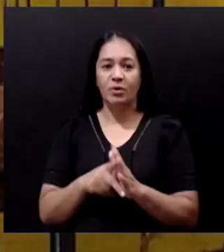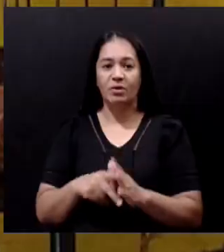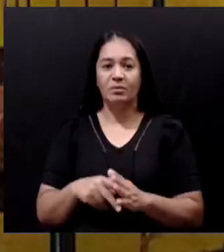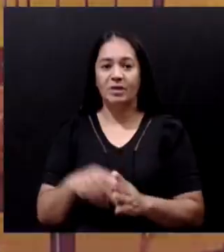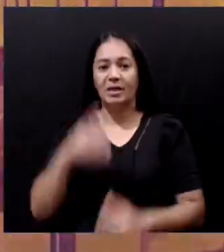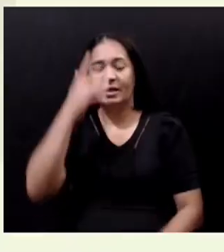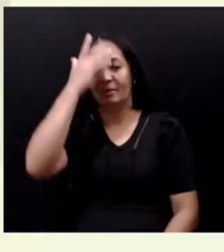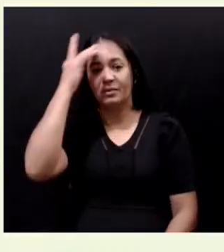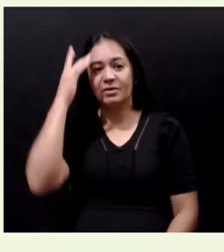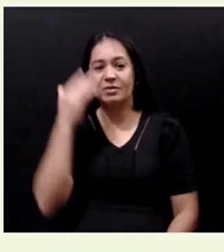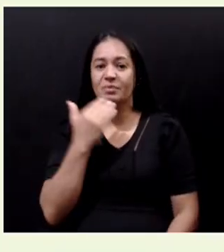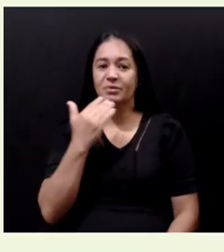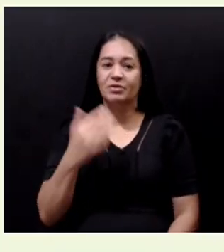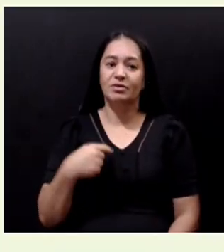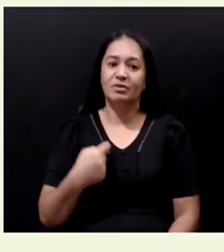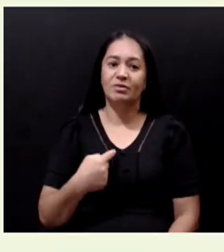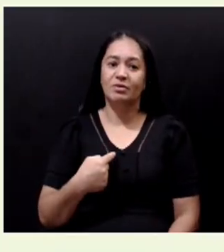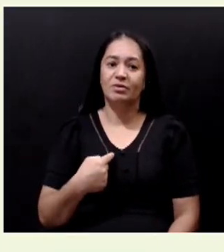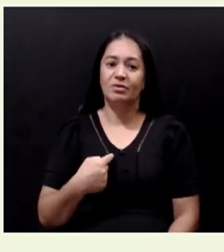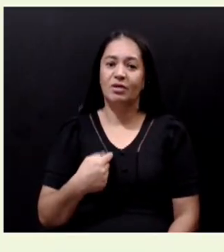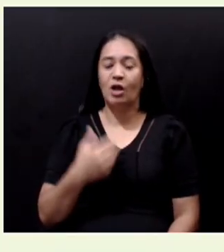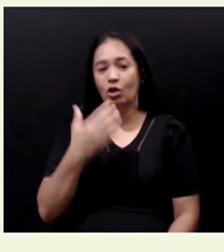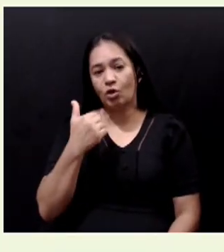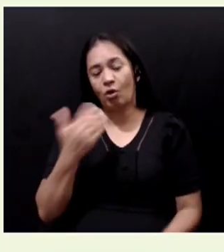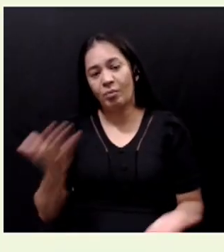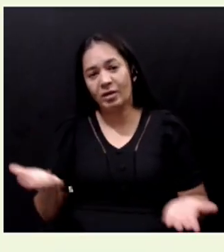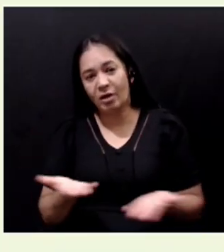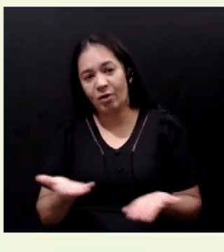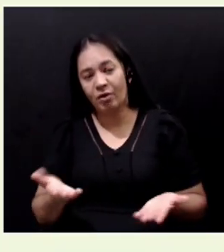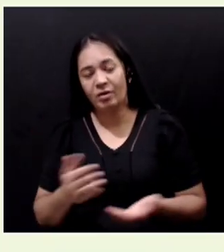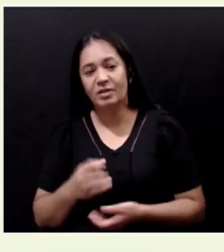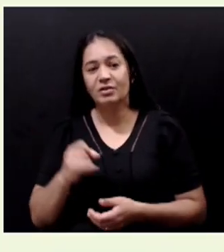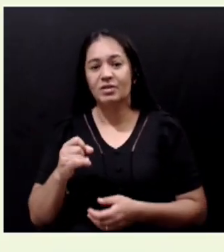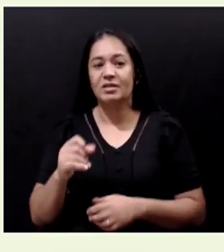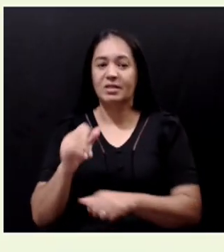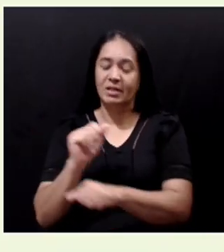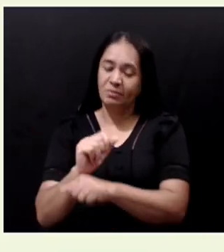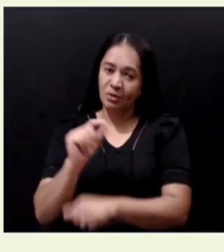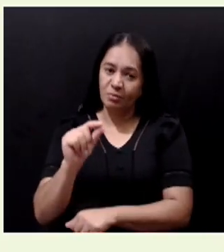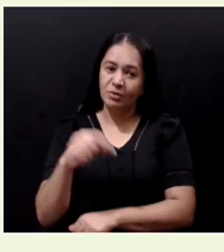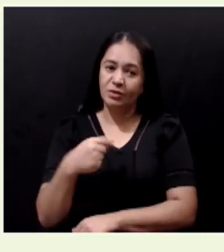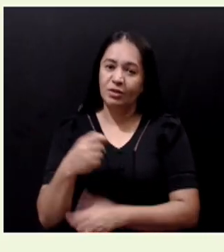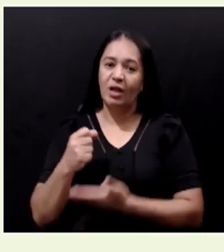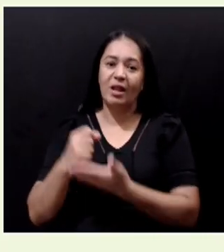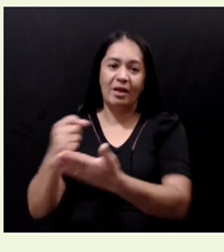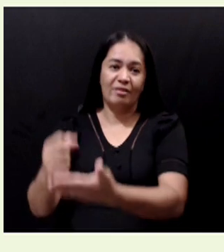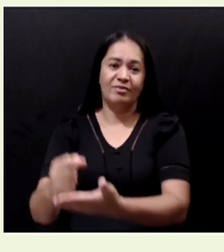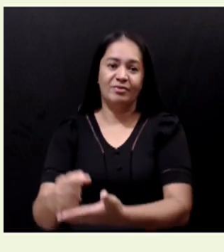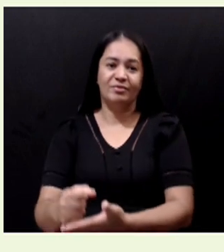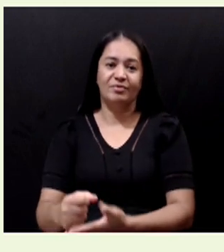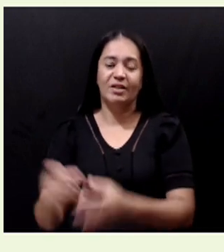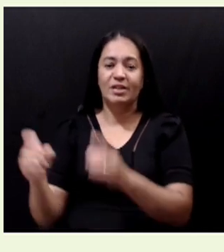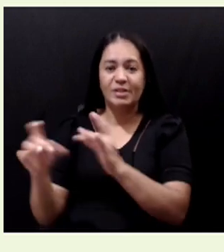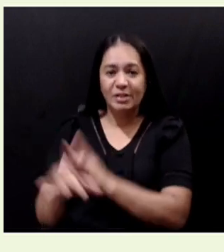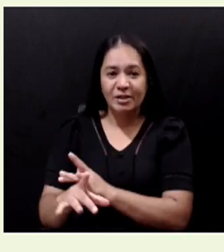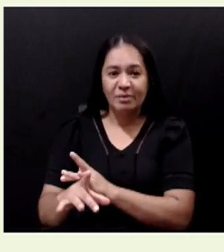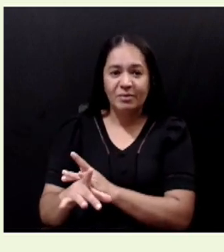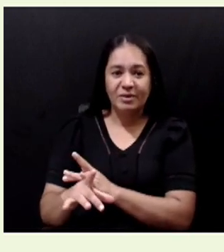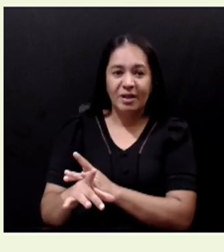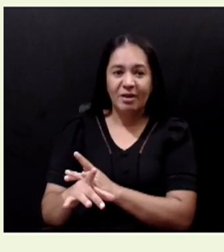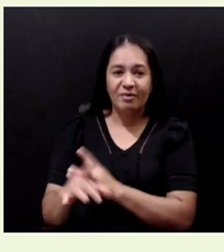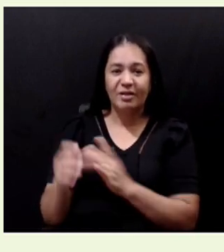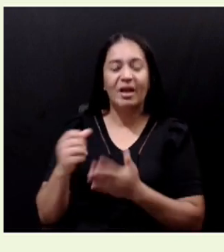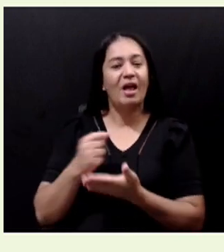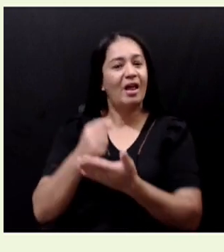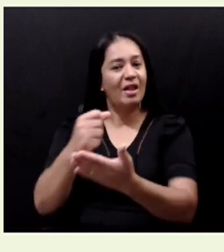Aí eu falava, ó, eu estou jantando. Se você aguardar, a gente vai aí levar. Aí a gente terminava, ia lá atender o